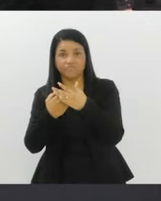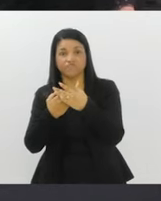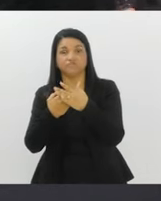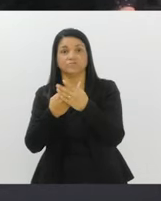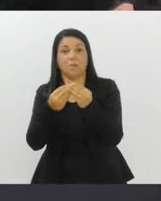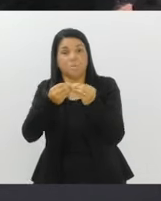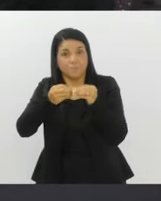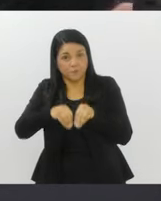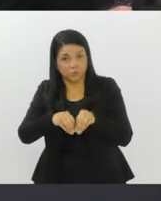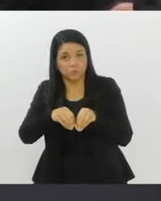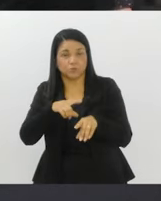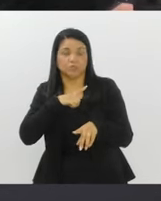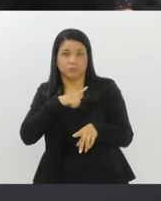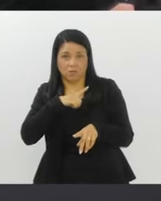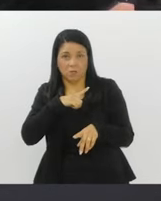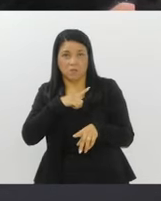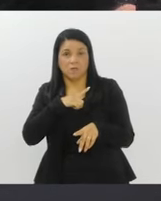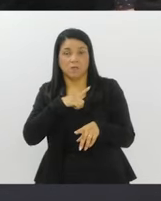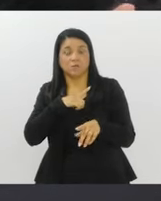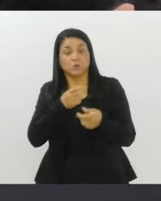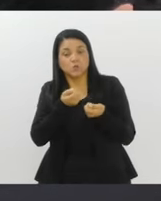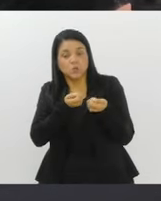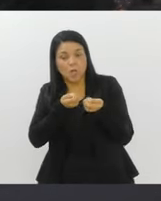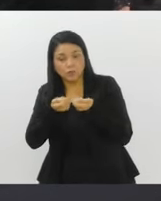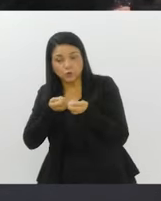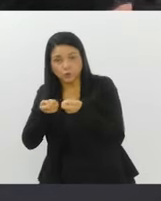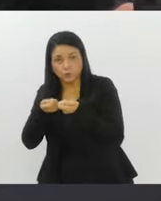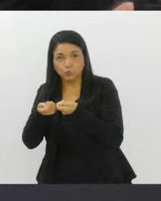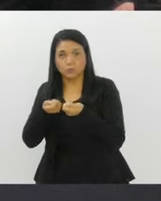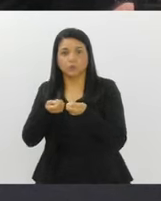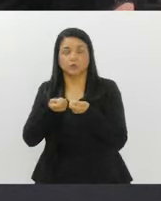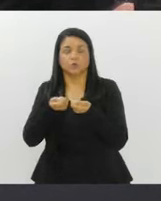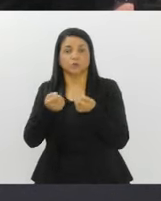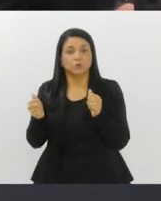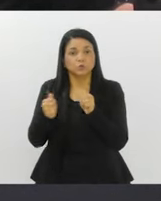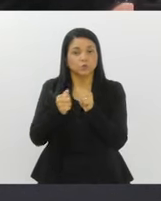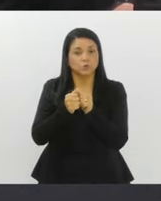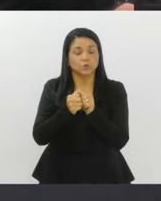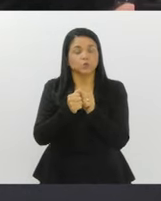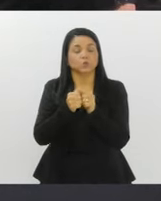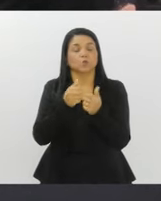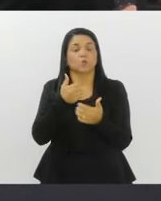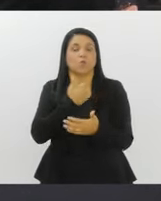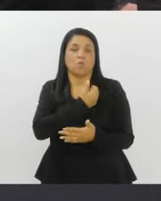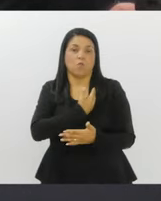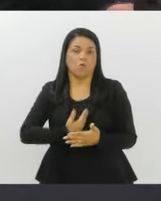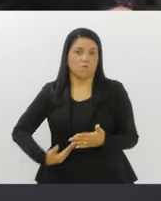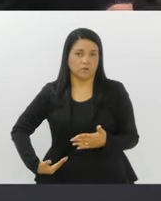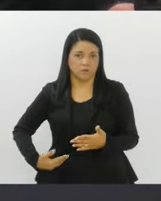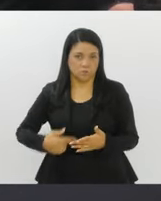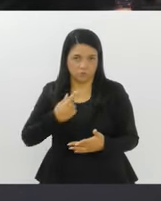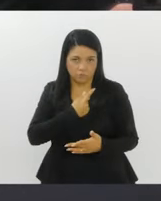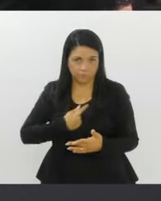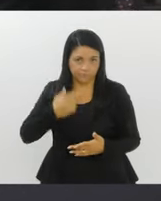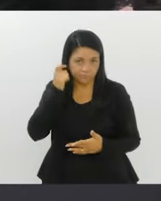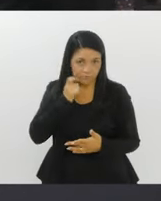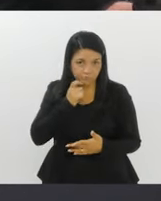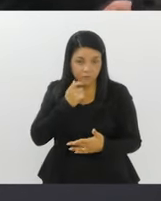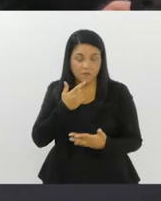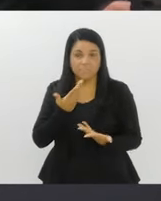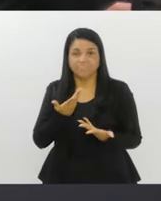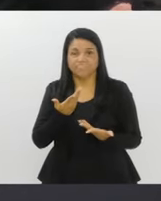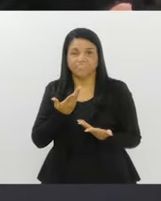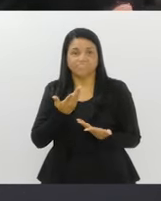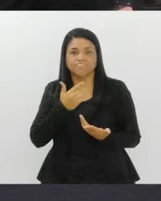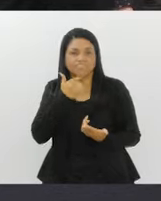se todos os ajustes de conduta que eles fizeram com o governador Cláudio Castro não valeu, ela não